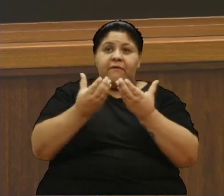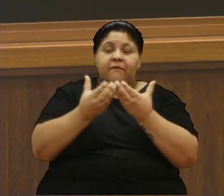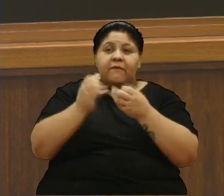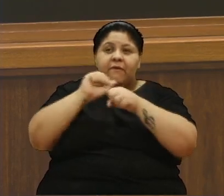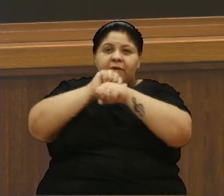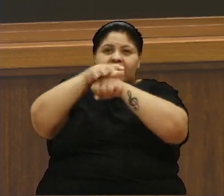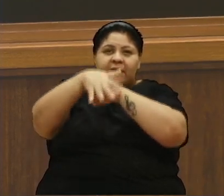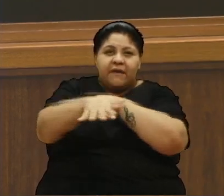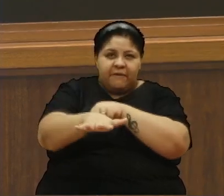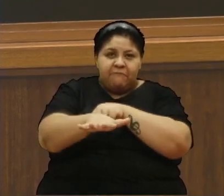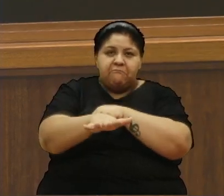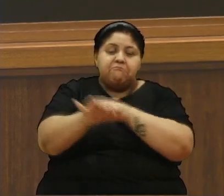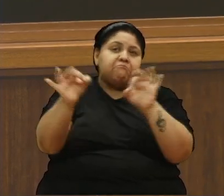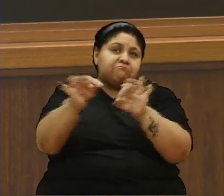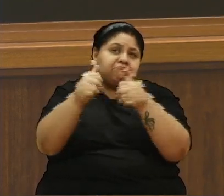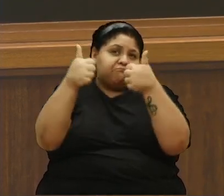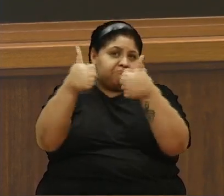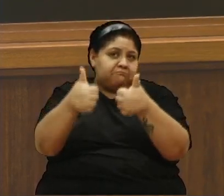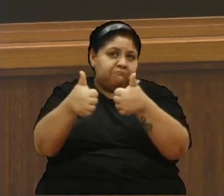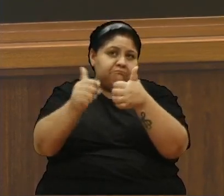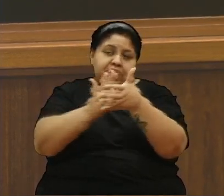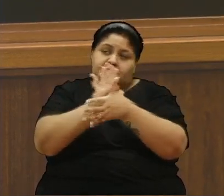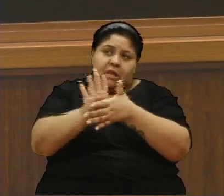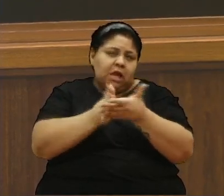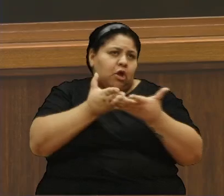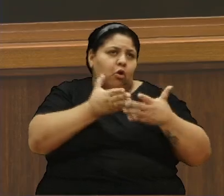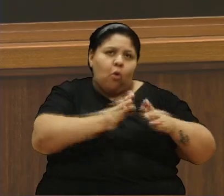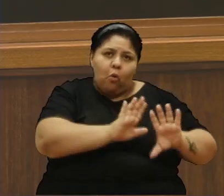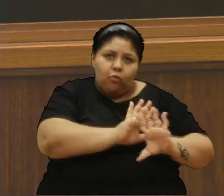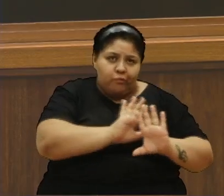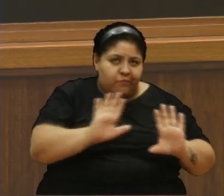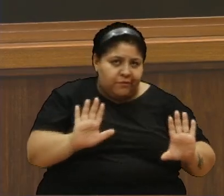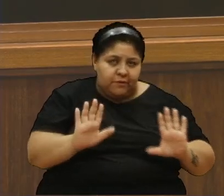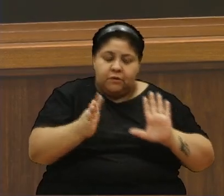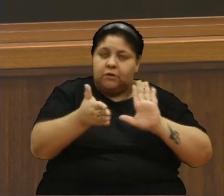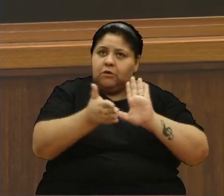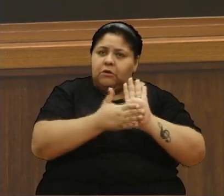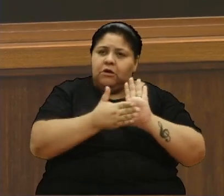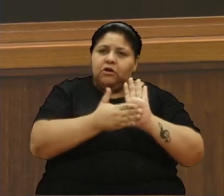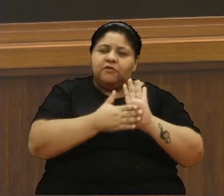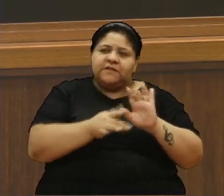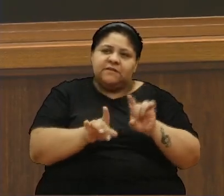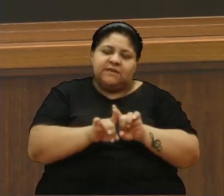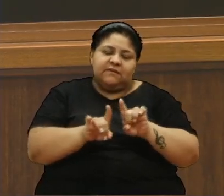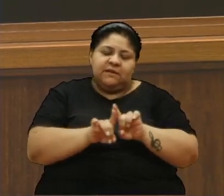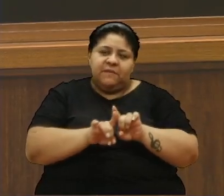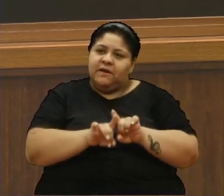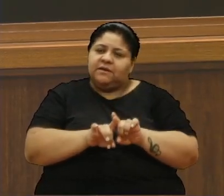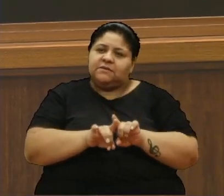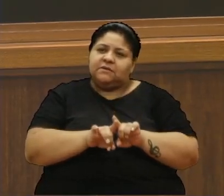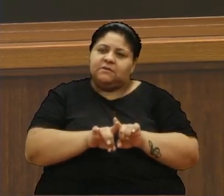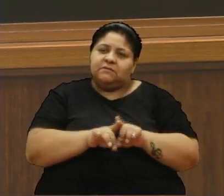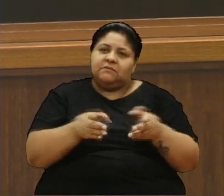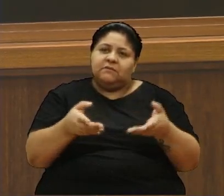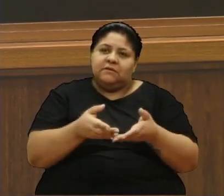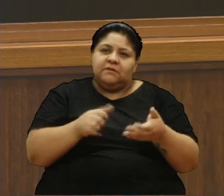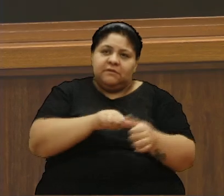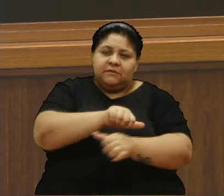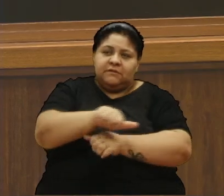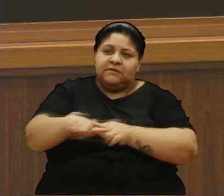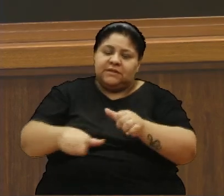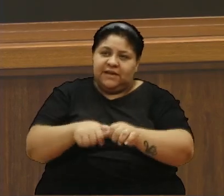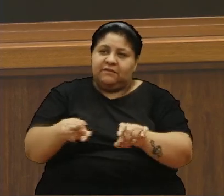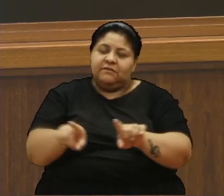endemias. Beleza, né? Ninguém vai ser contra uma proposta dessas. Pelo contrário, né? É